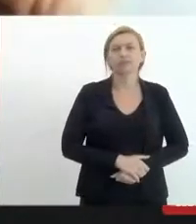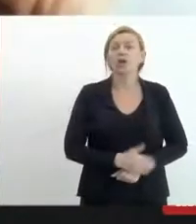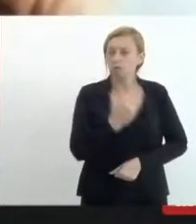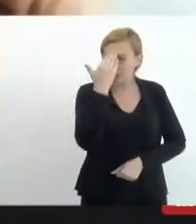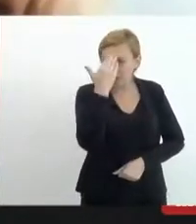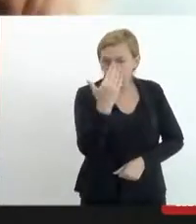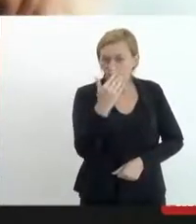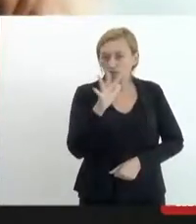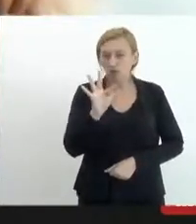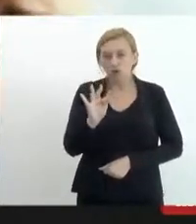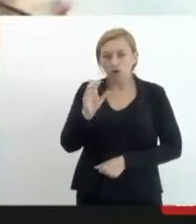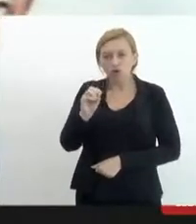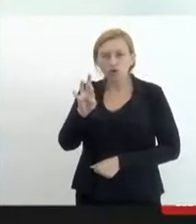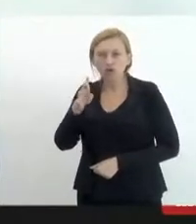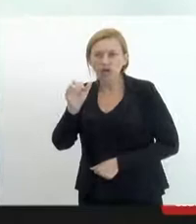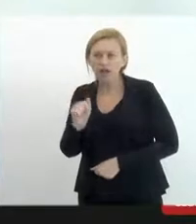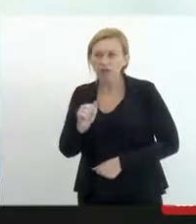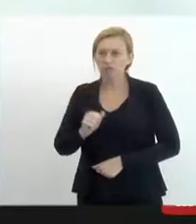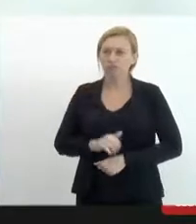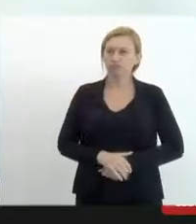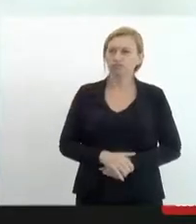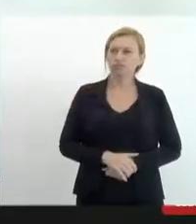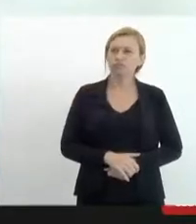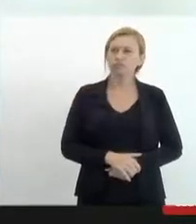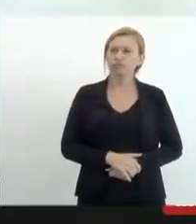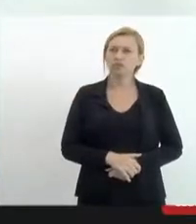Obrigado, Fortunato. Fortunato,